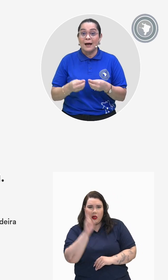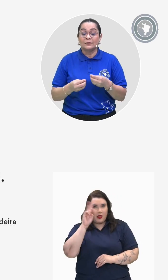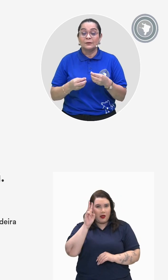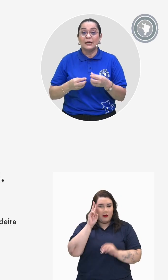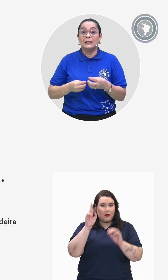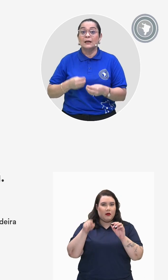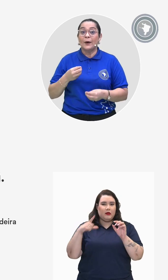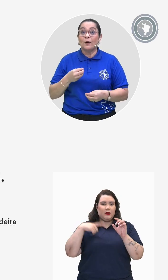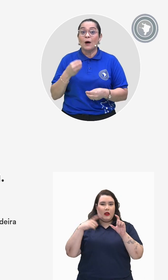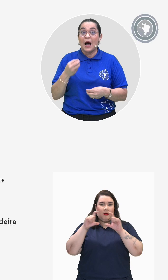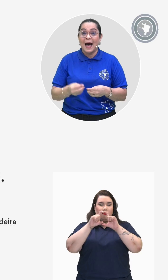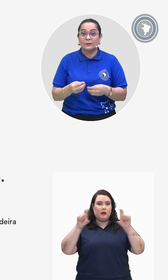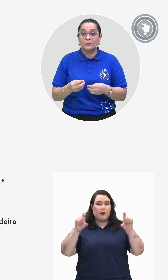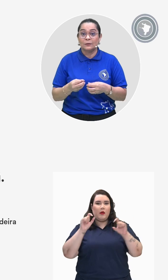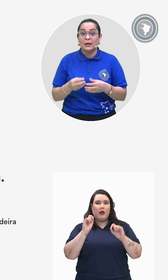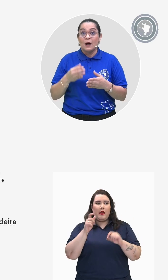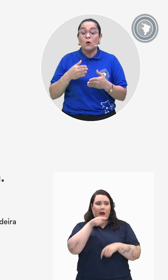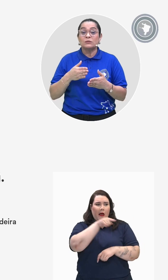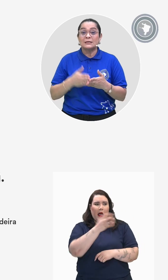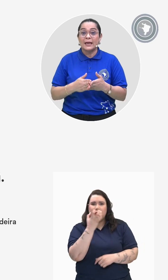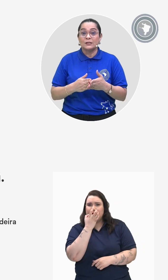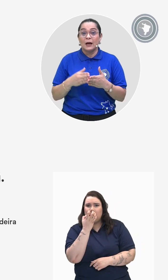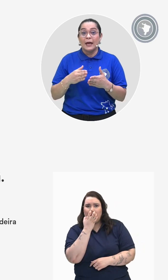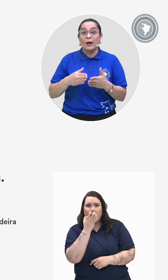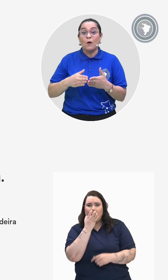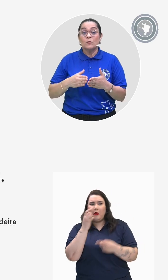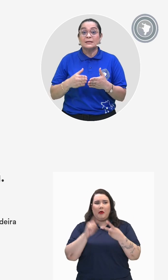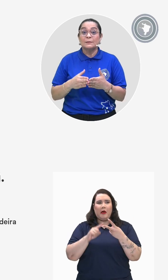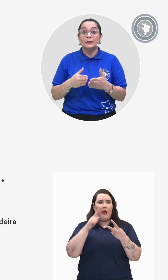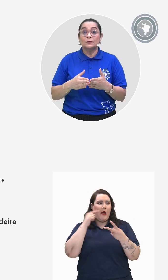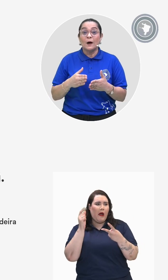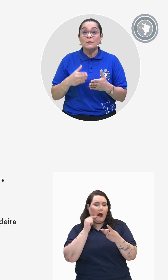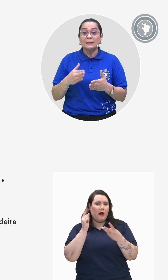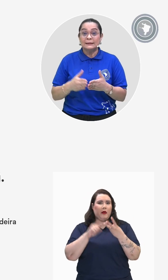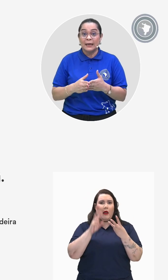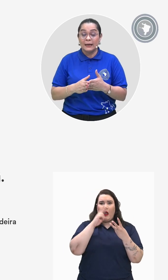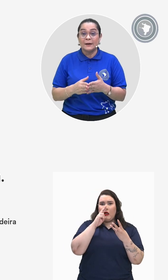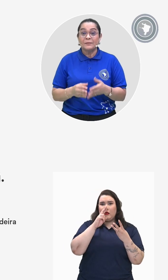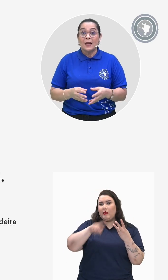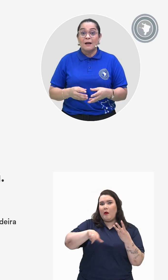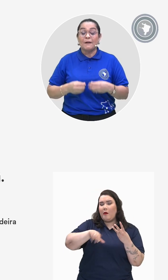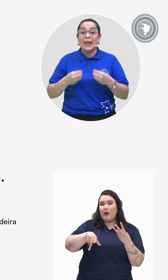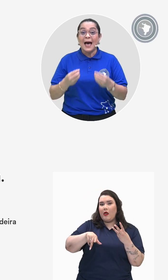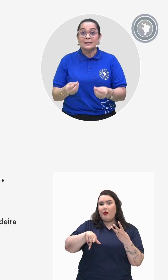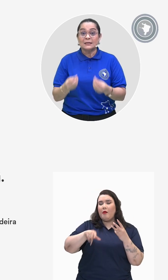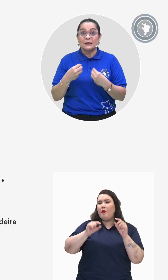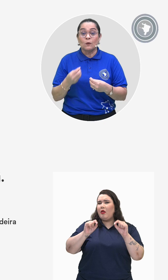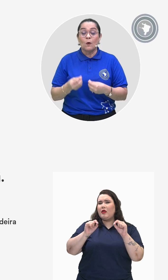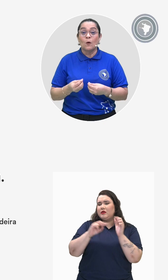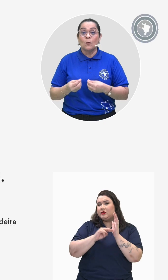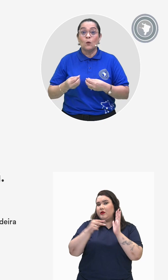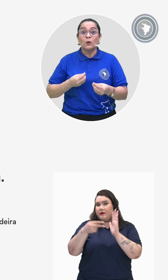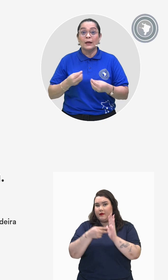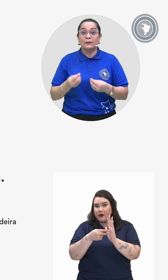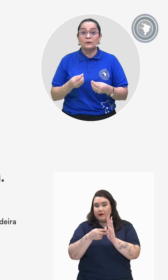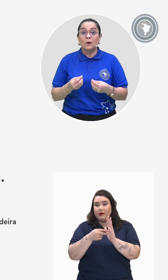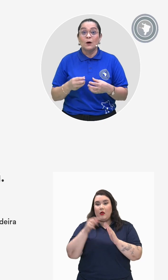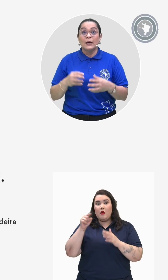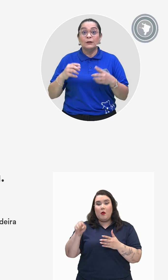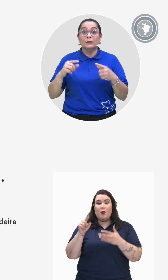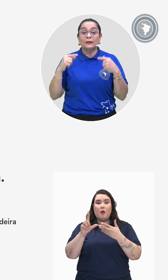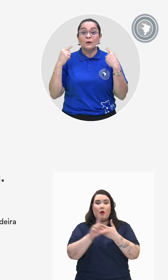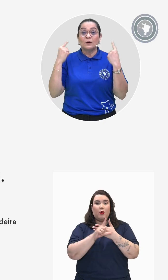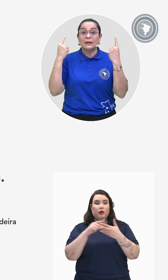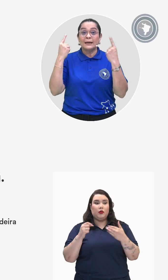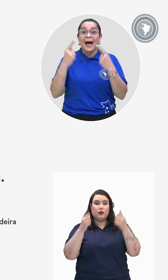um gato, ele não é um rato. Ou seja, é como se Manuel Bandeira falasse com o leitor